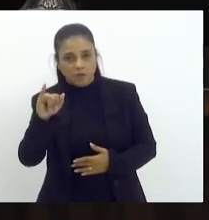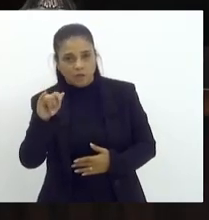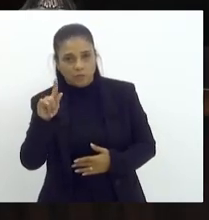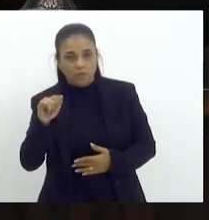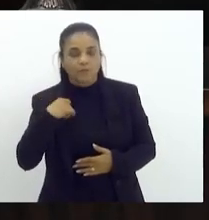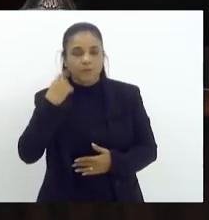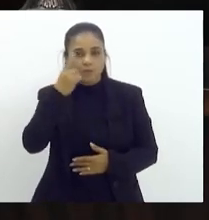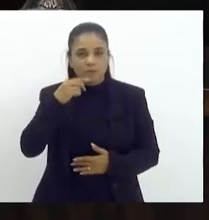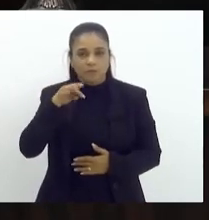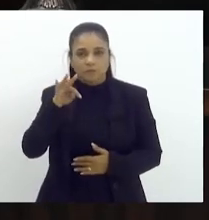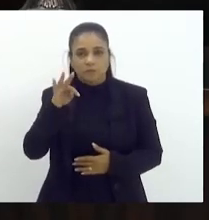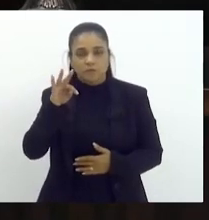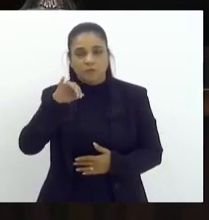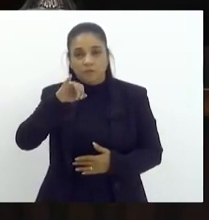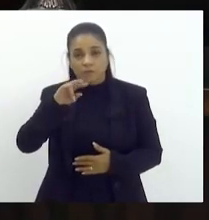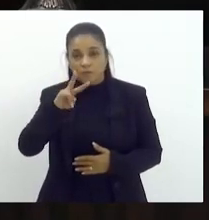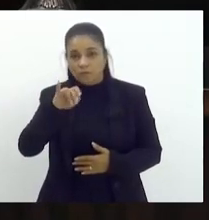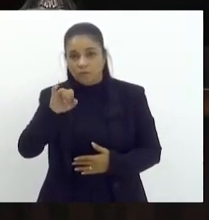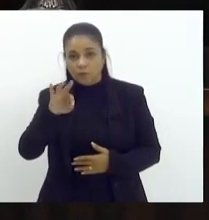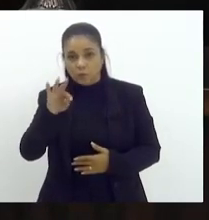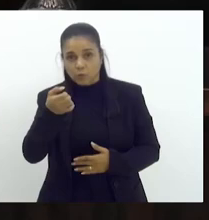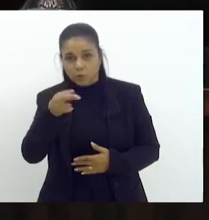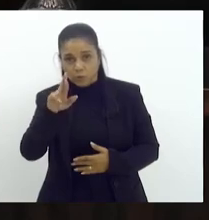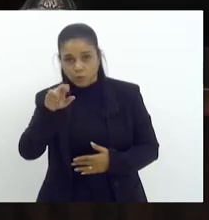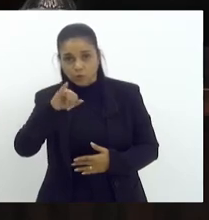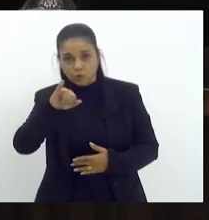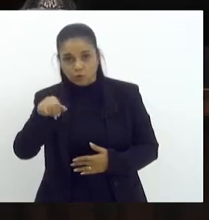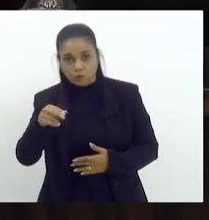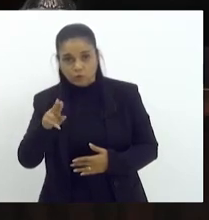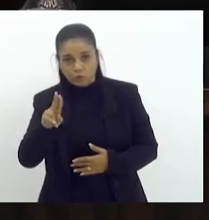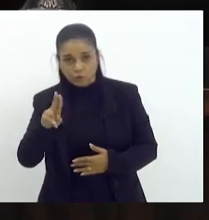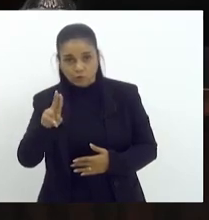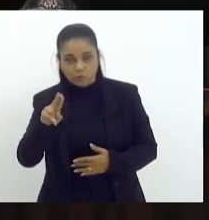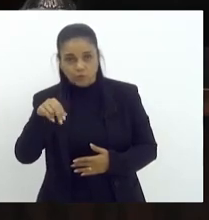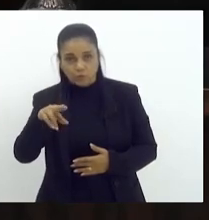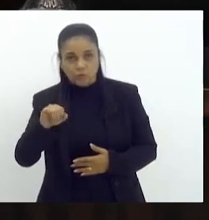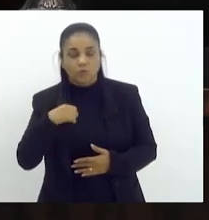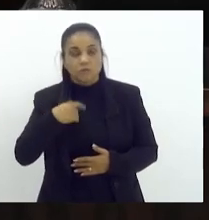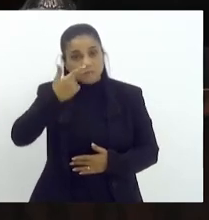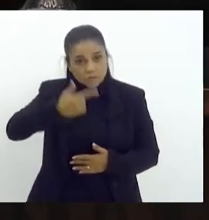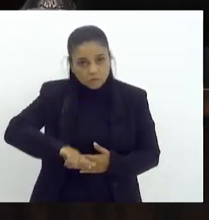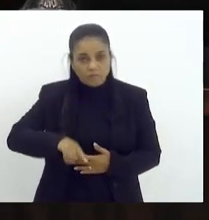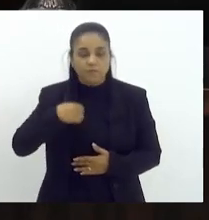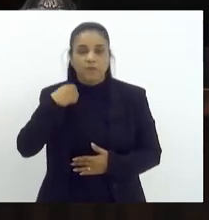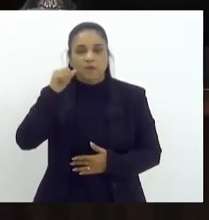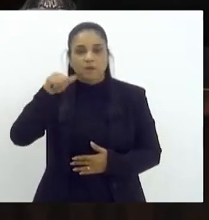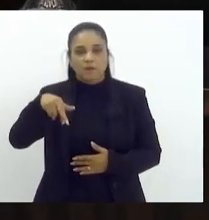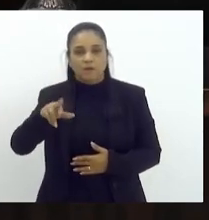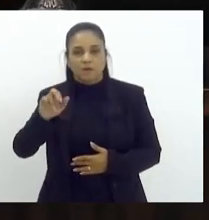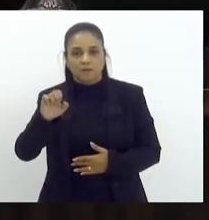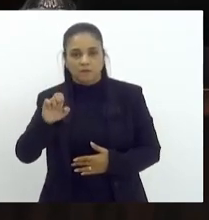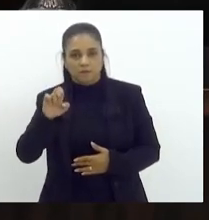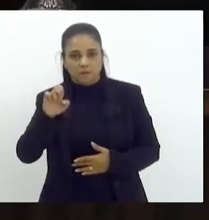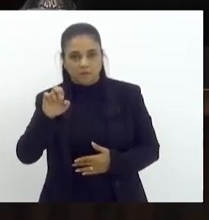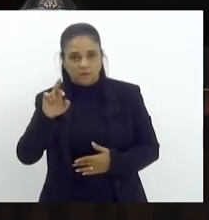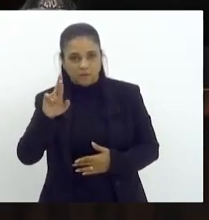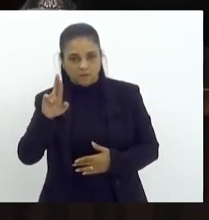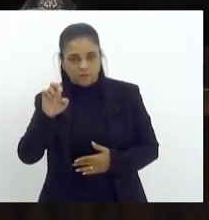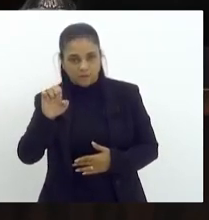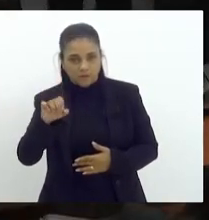Júnior a presidência procederá a segunda chamada Deputado André Correia Deputado